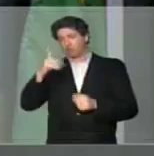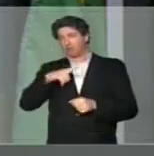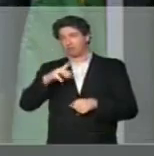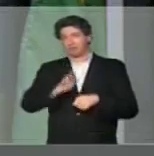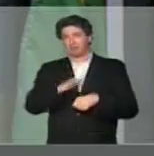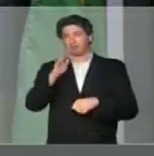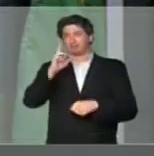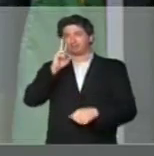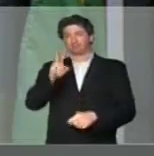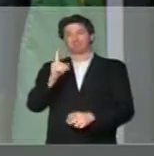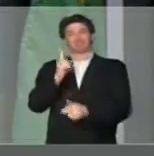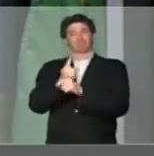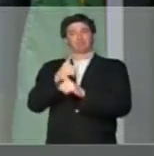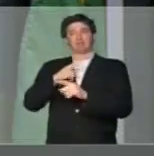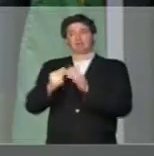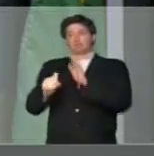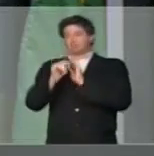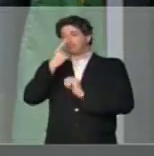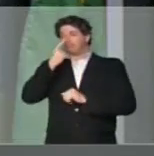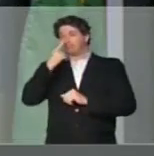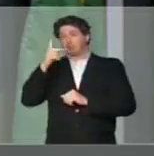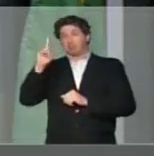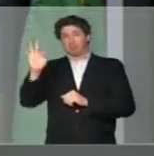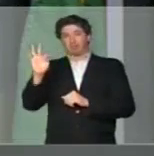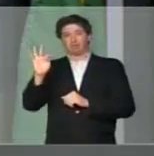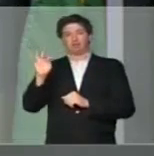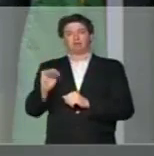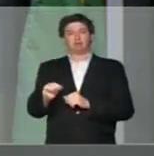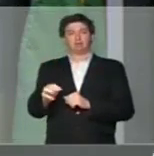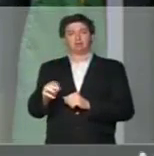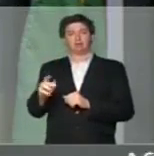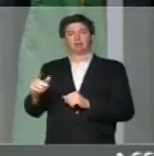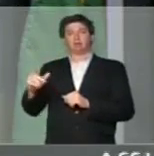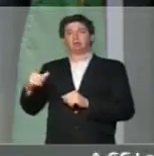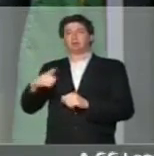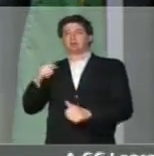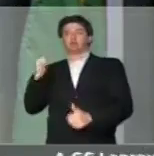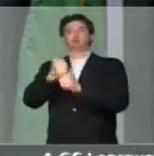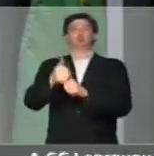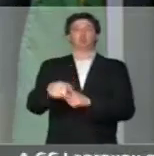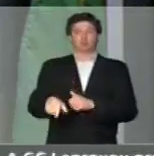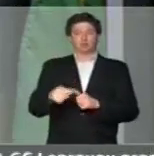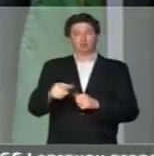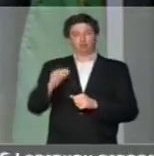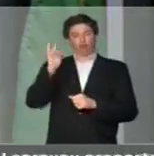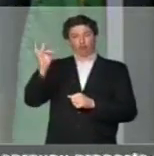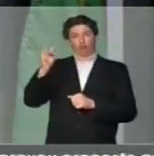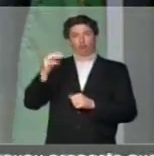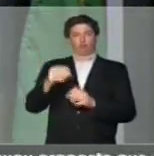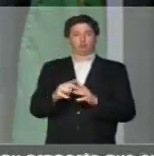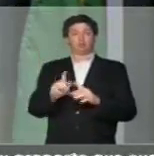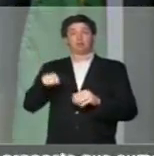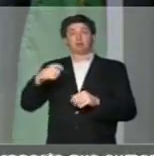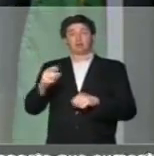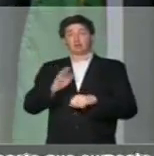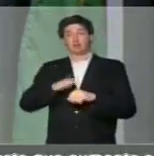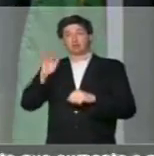fortemente identificados com o PT o culpavam pelo destino daquela CPI. E aqueles que eram